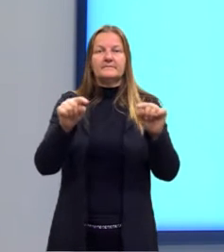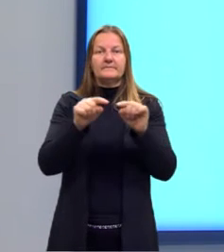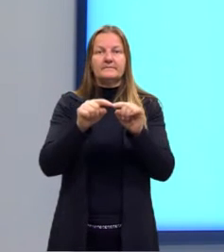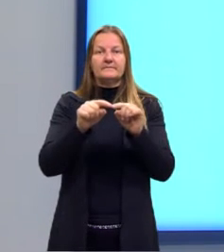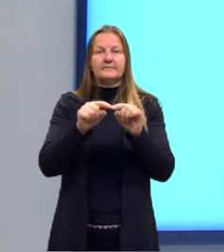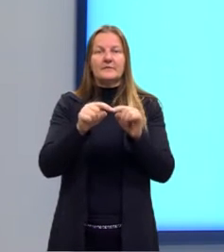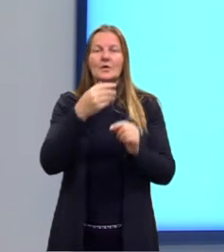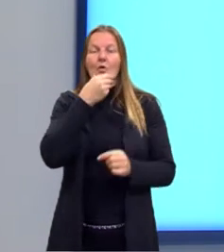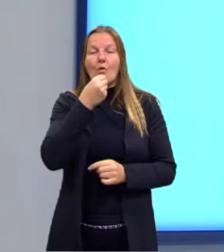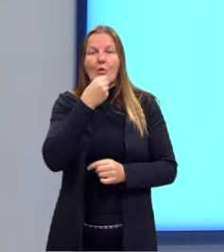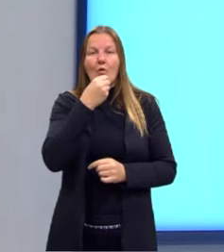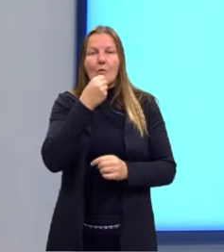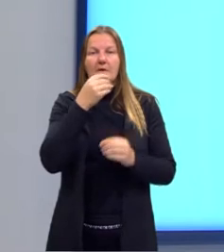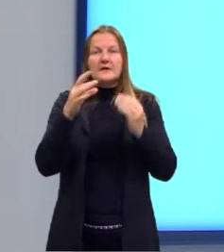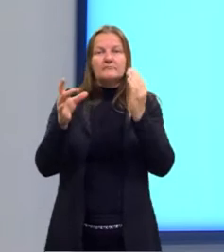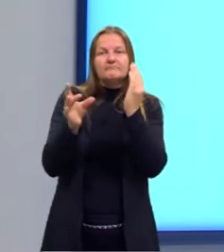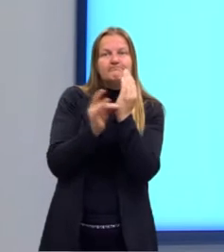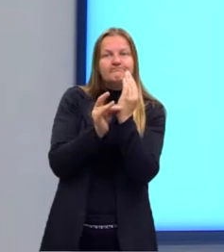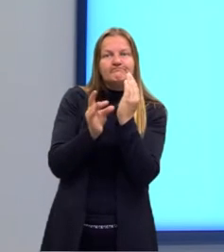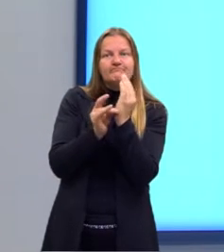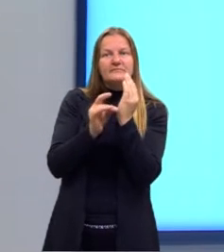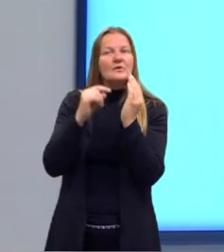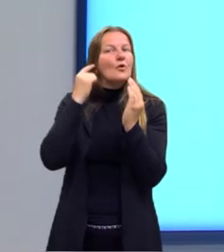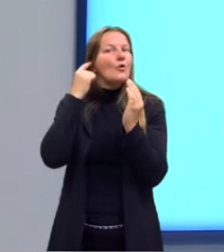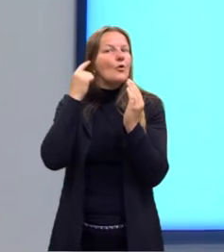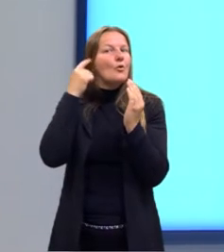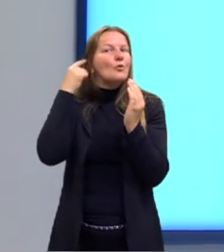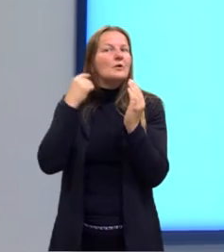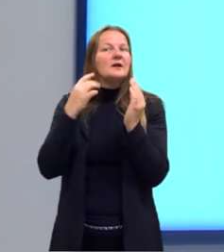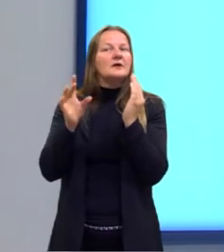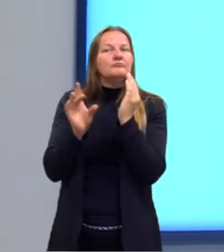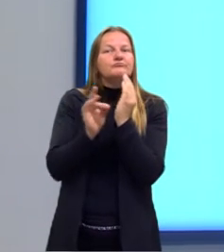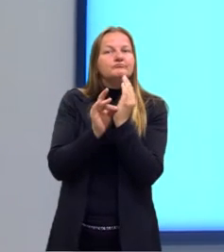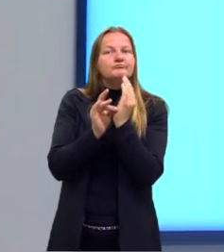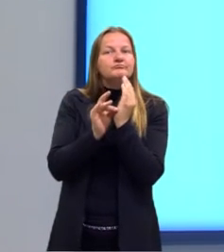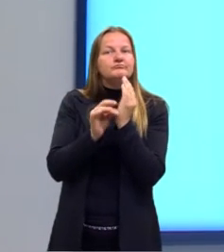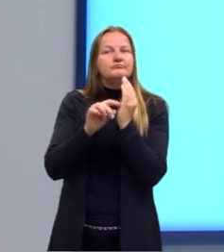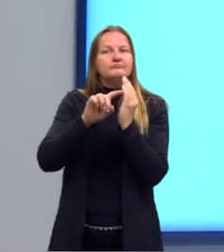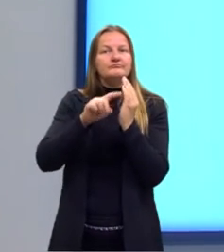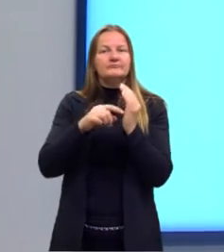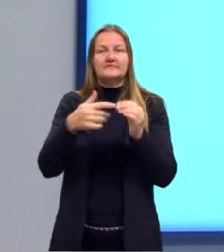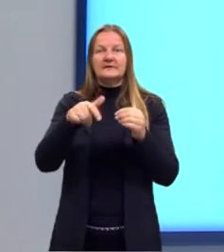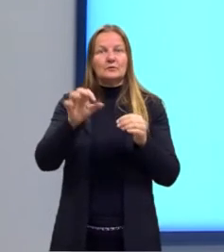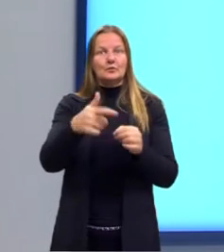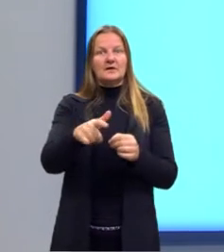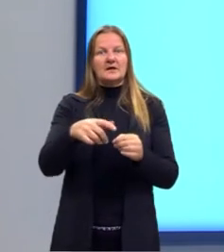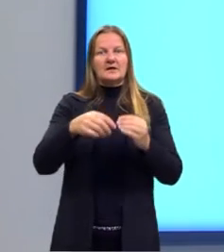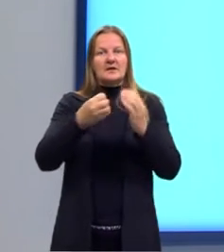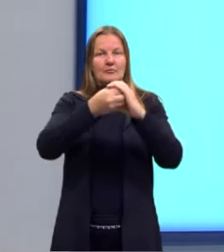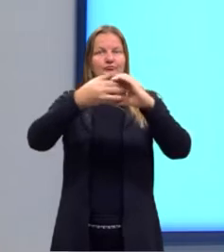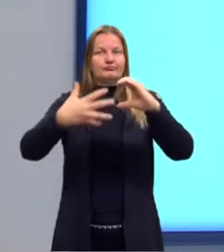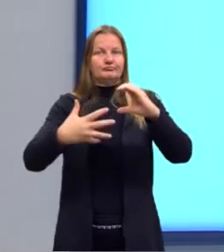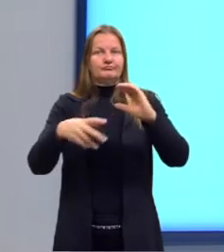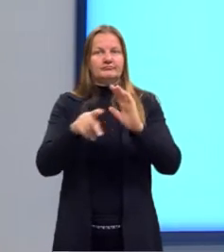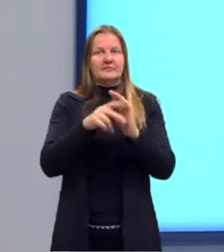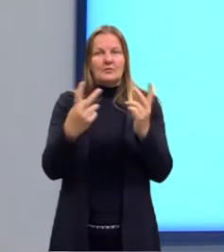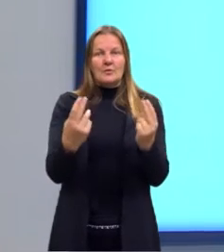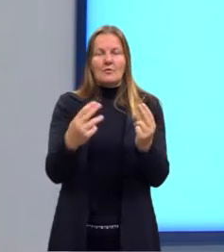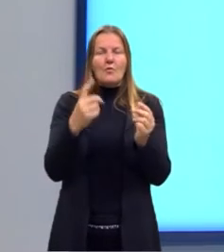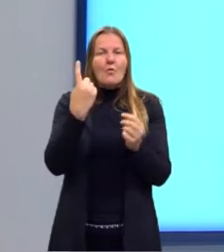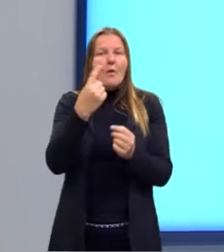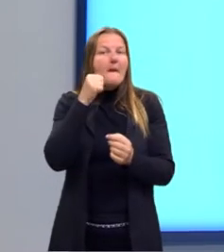da orelha preso então houve o cruzamento aqui ó e aí